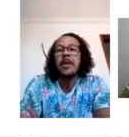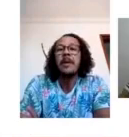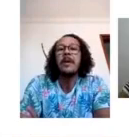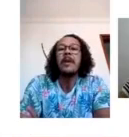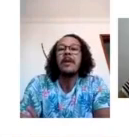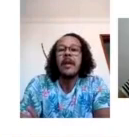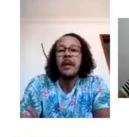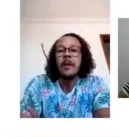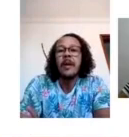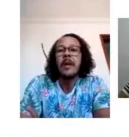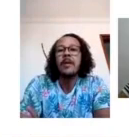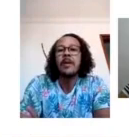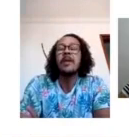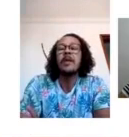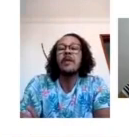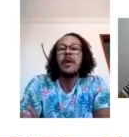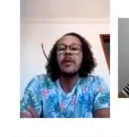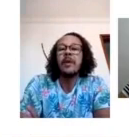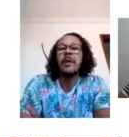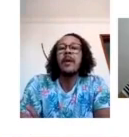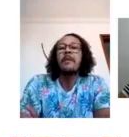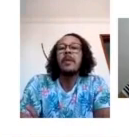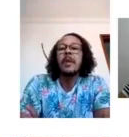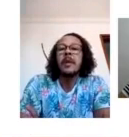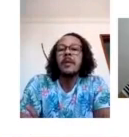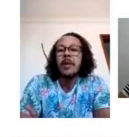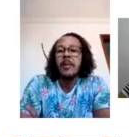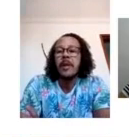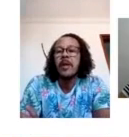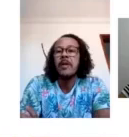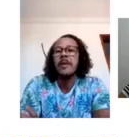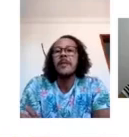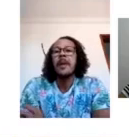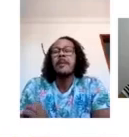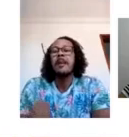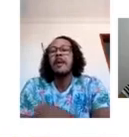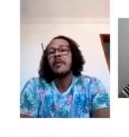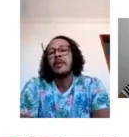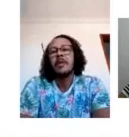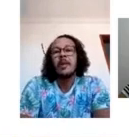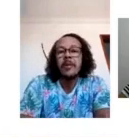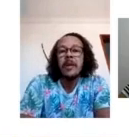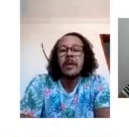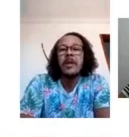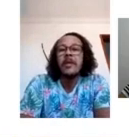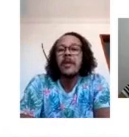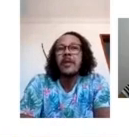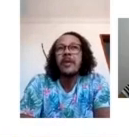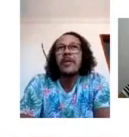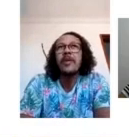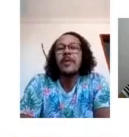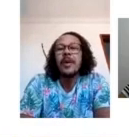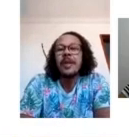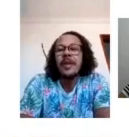que eu posso estar dentro, é algo acessível, é algo que pode trazer uma perspectiva para a minha formação, né? Que às